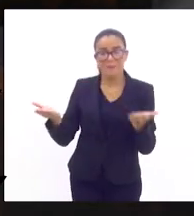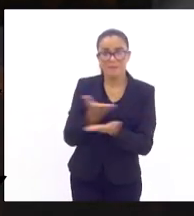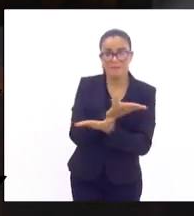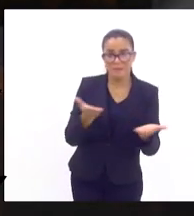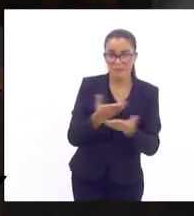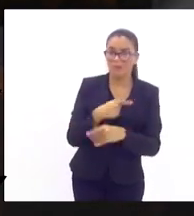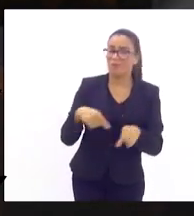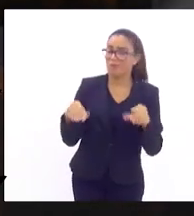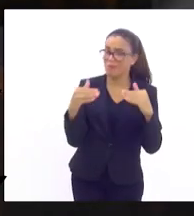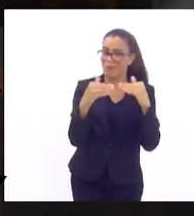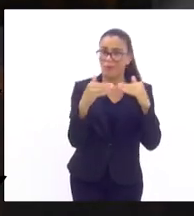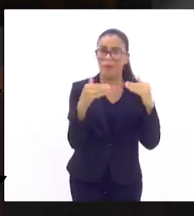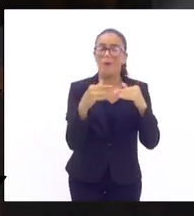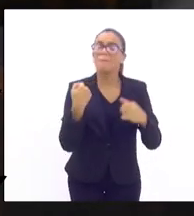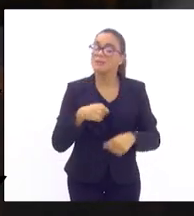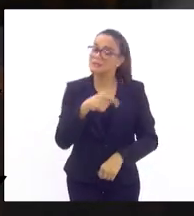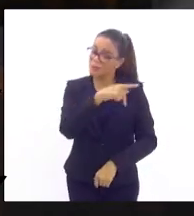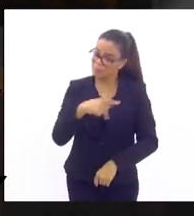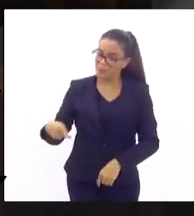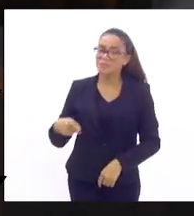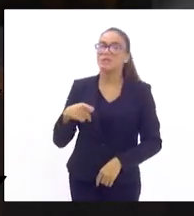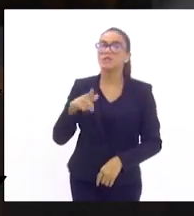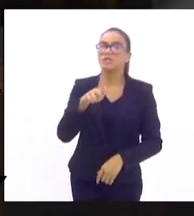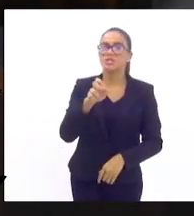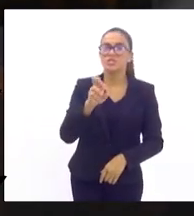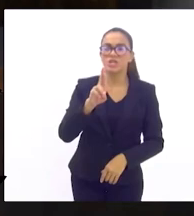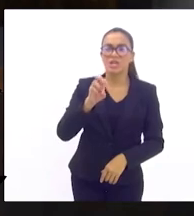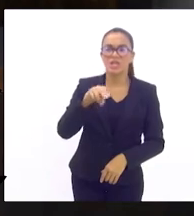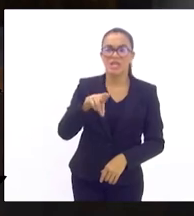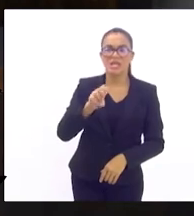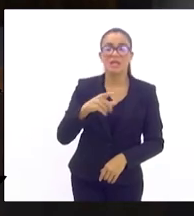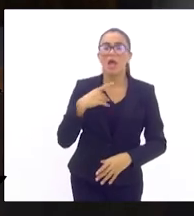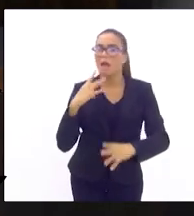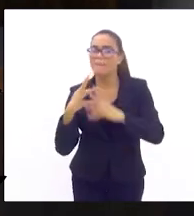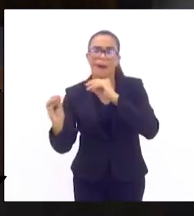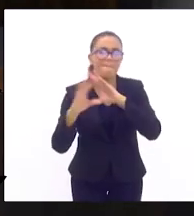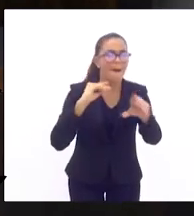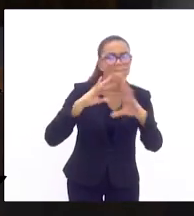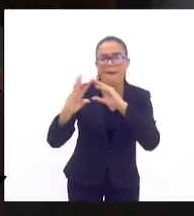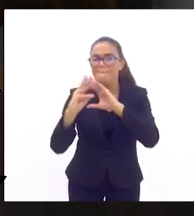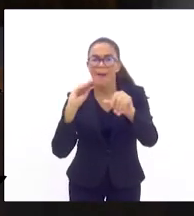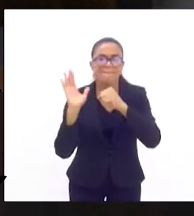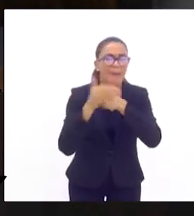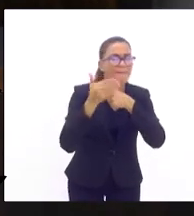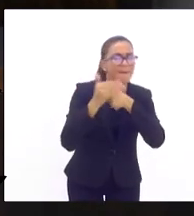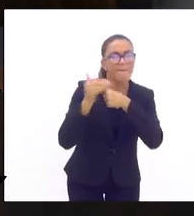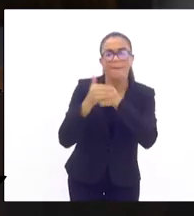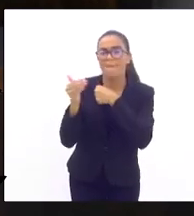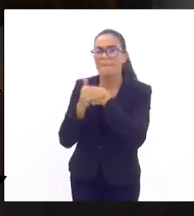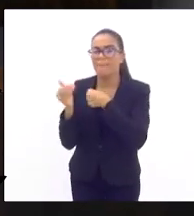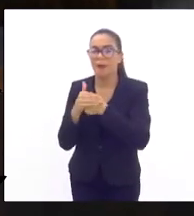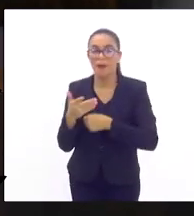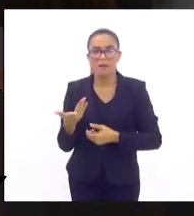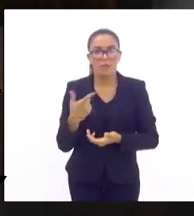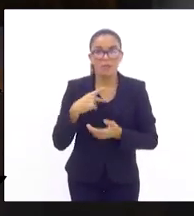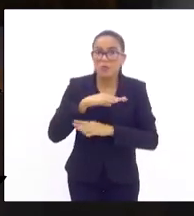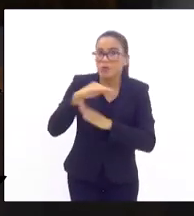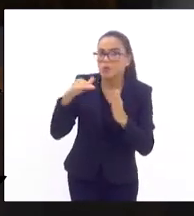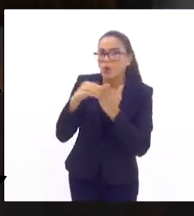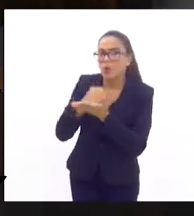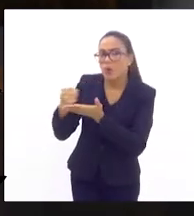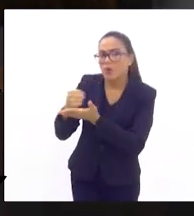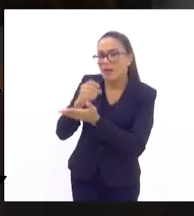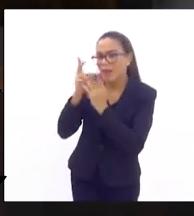você, Léo. Tem que ter o presidente da Genesa aqui. O cara, todo mundo, todo ali se esconde. Tem que estar aqui, que todo contrato cita a